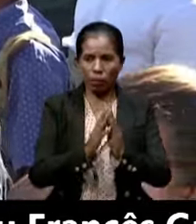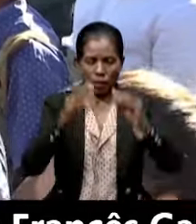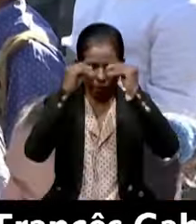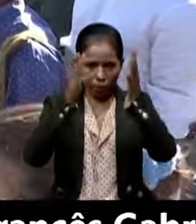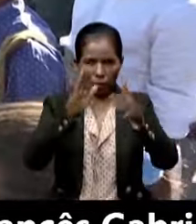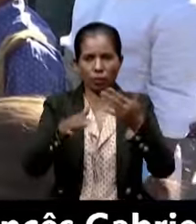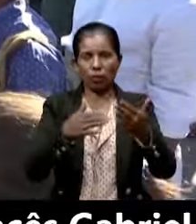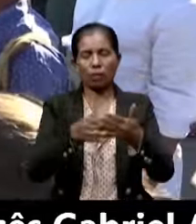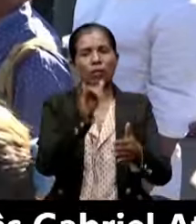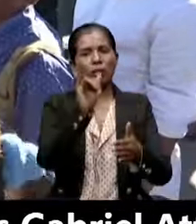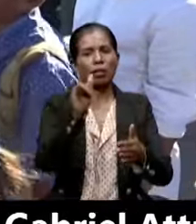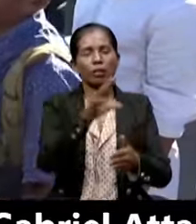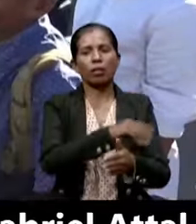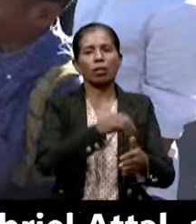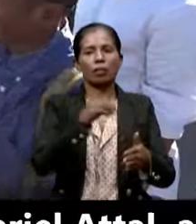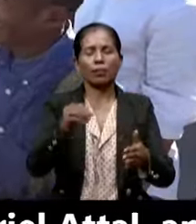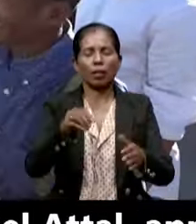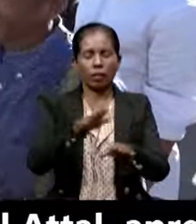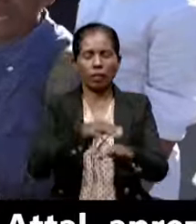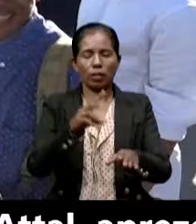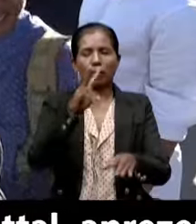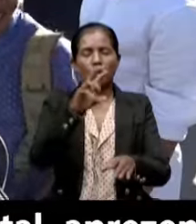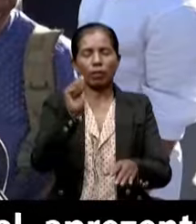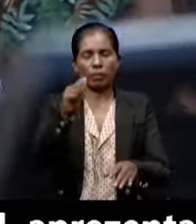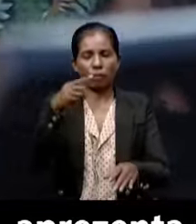sira atu concorre ia concurso recrutamento